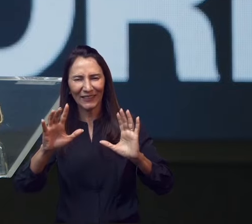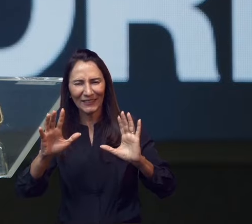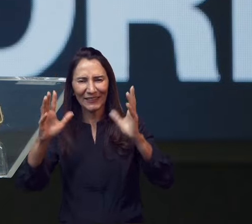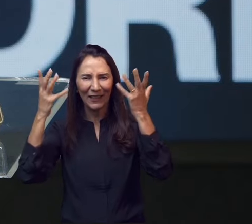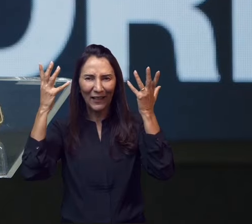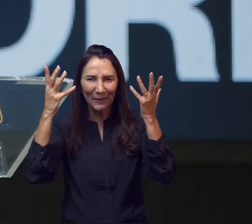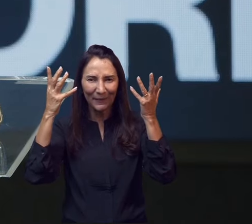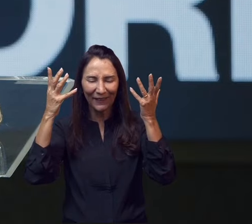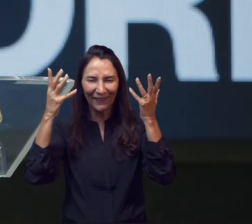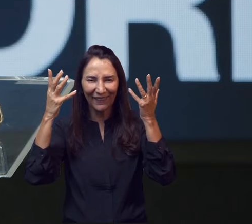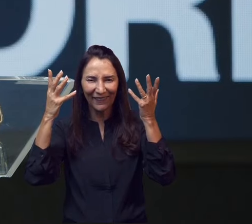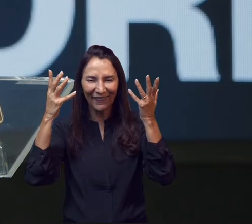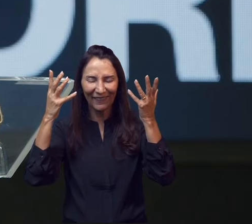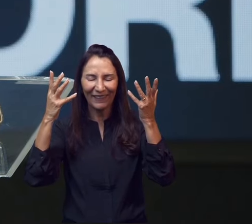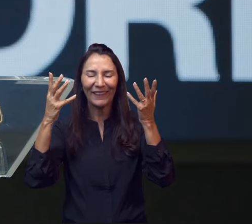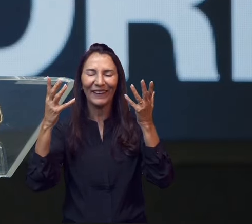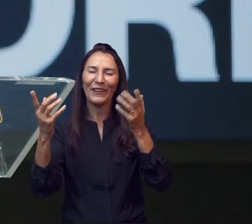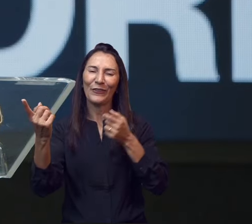sua vida